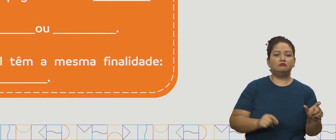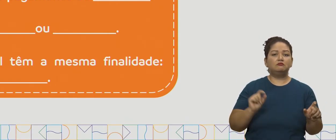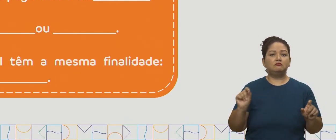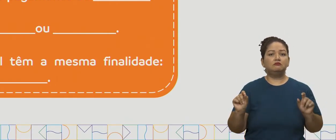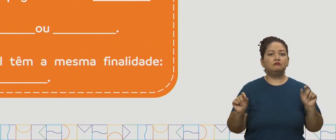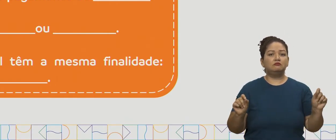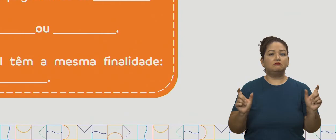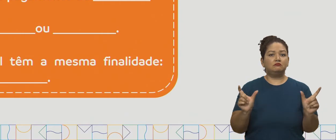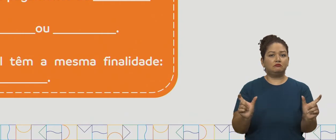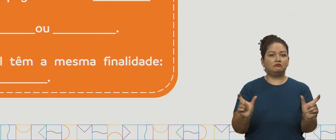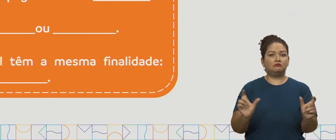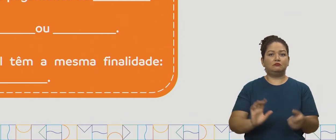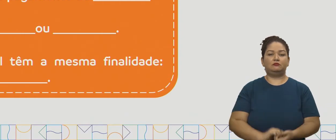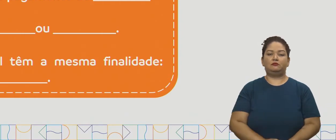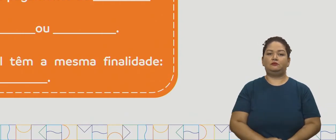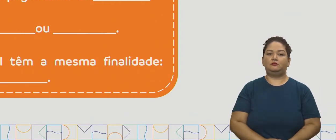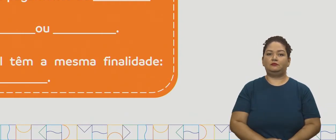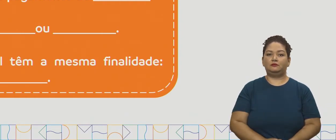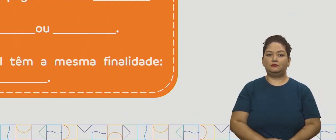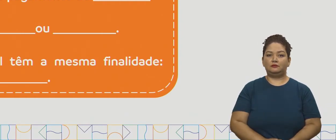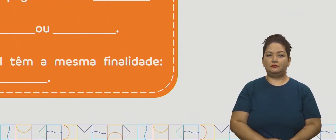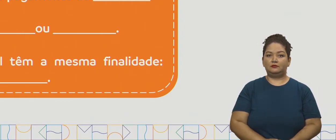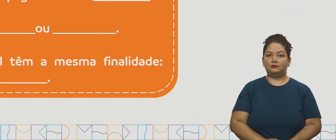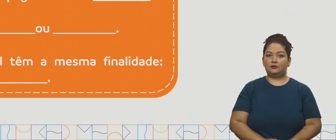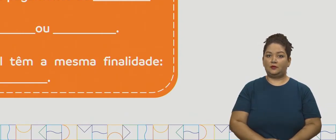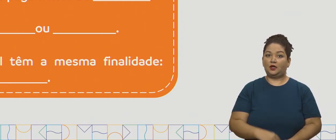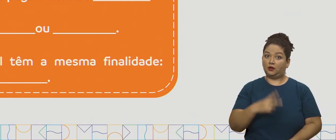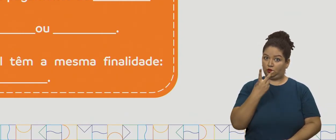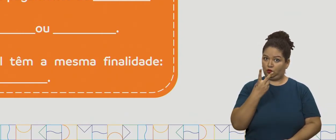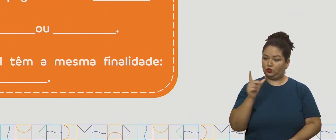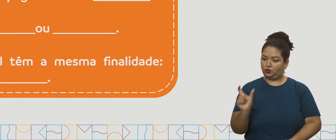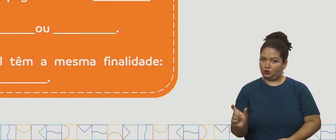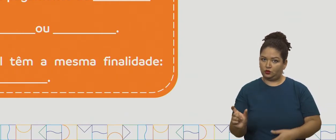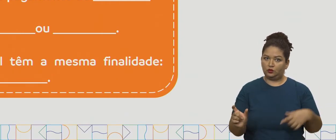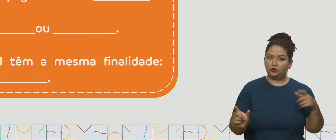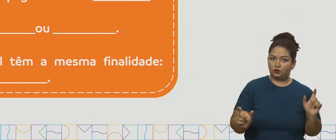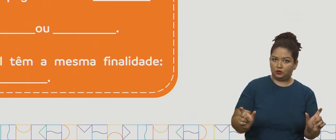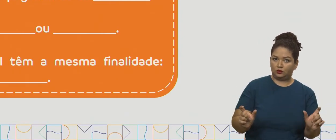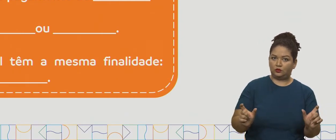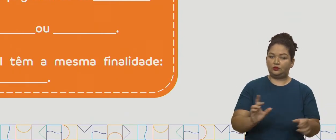ou espaço. São duas informações aí, tá? Duas